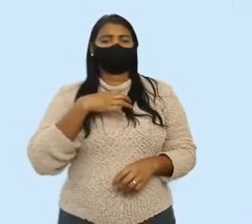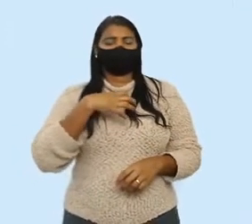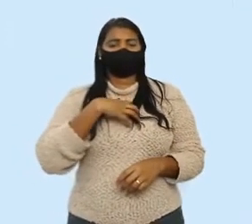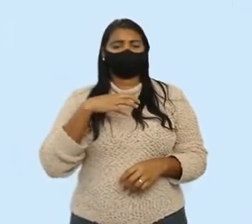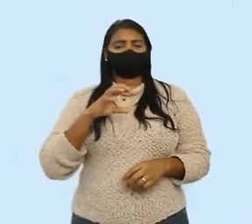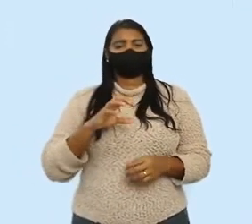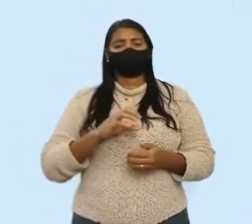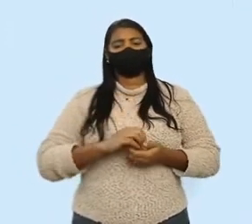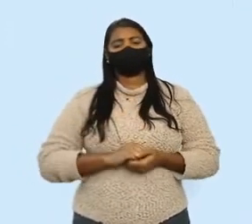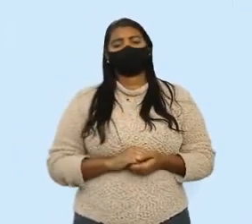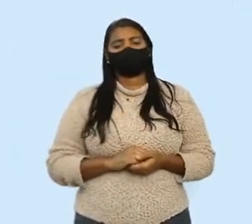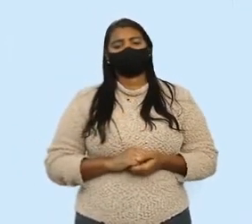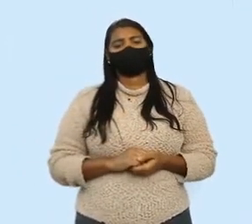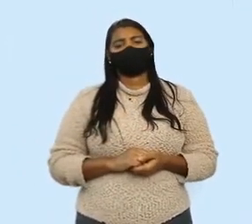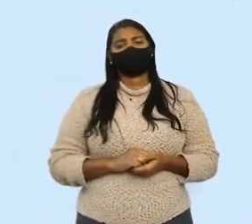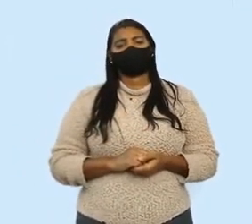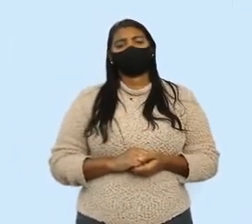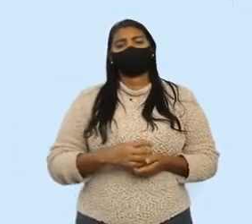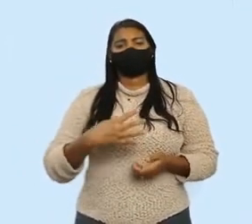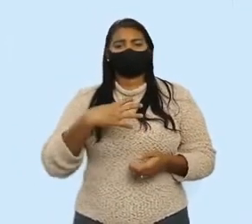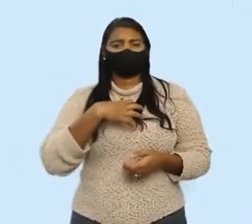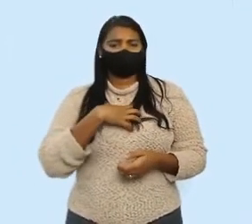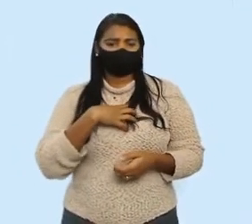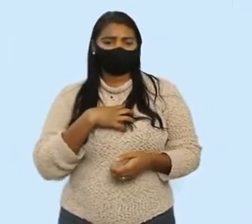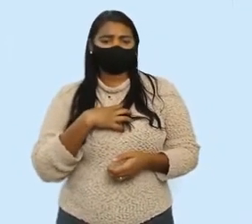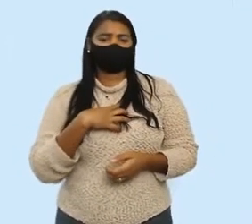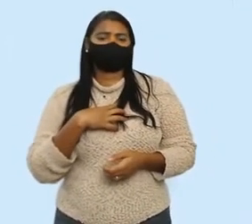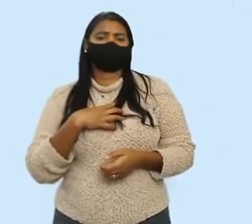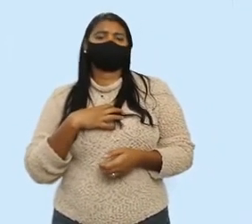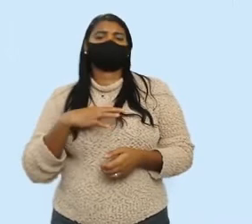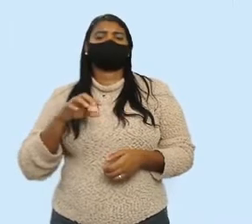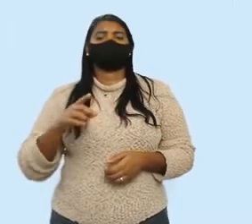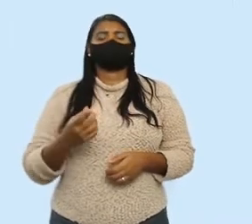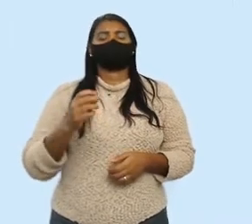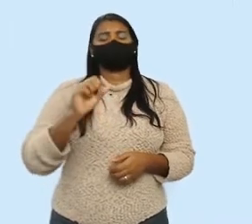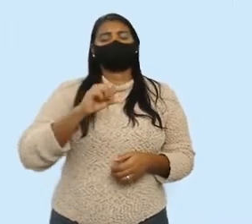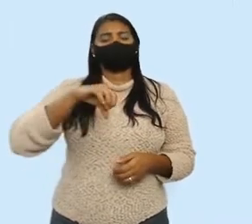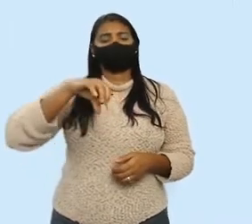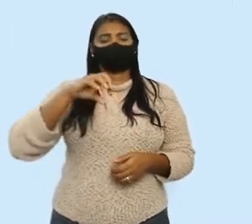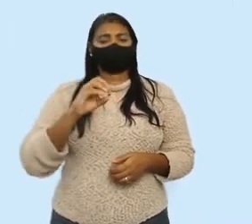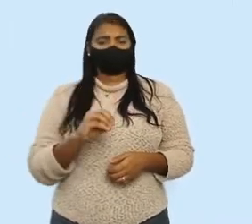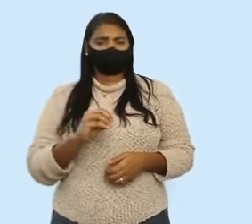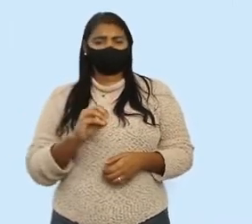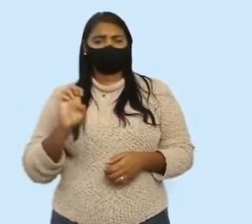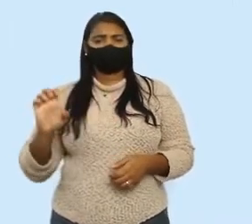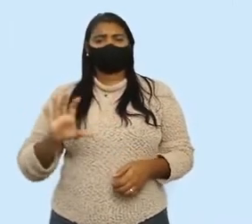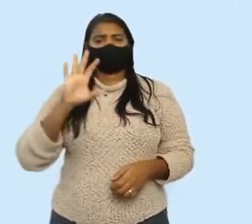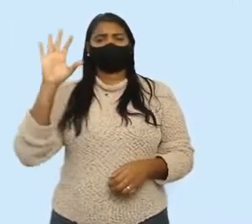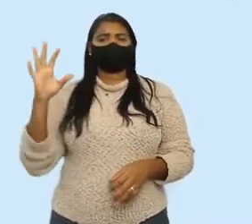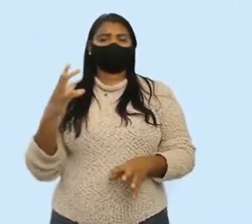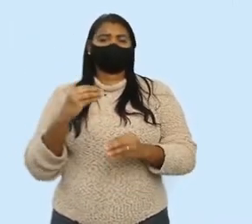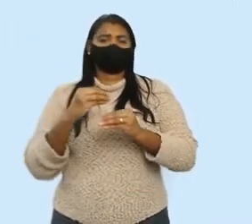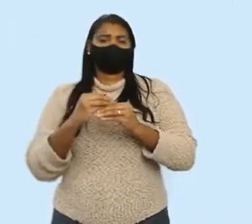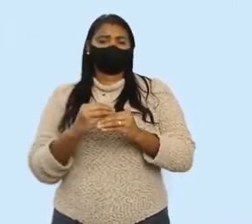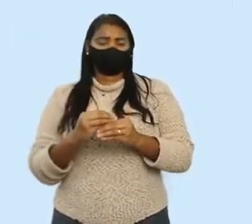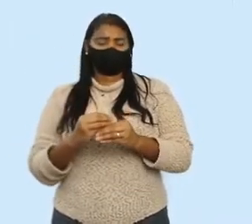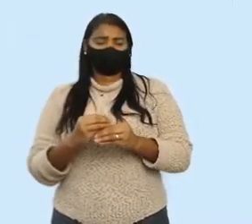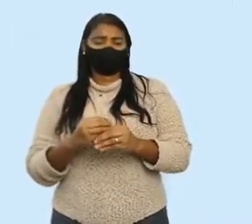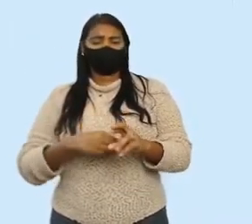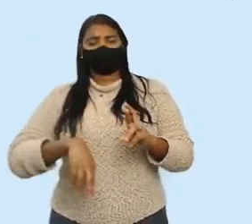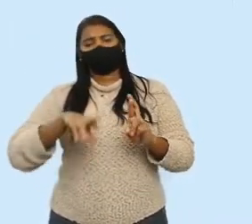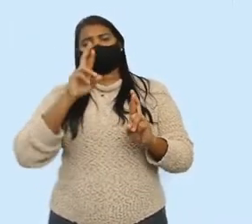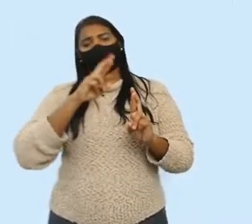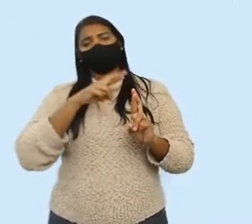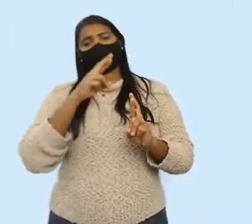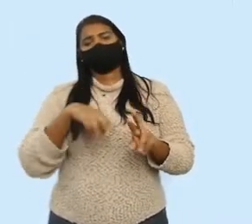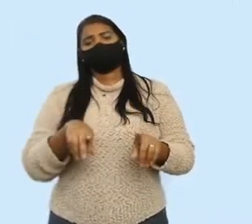Em 1890, a gente vai ter a formação dos primeiros partidos operários na Europa, o que vai trazer uma grande influência